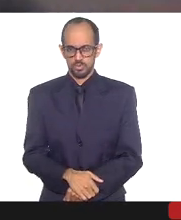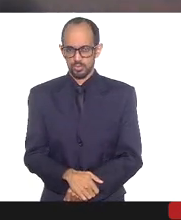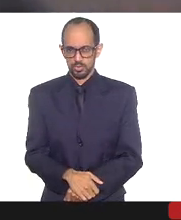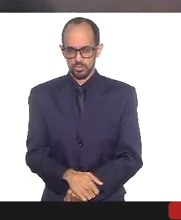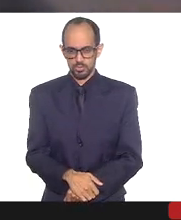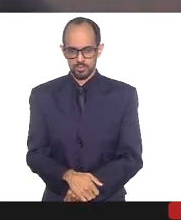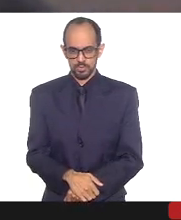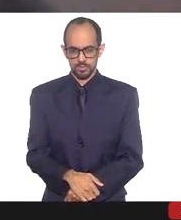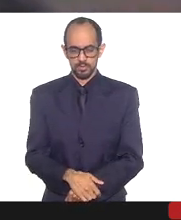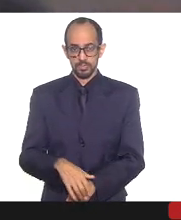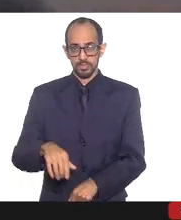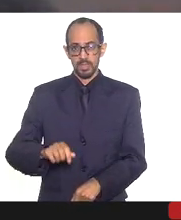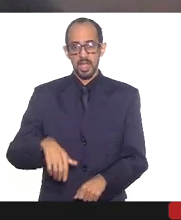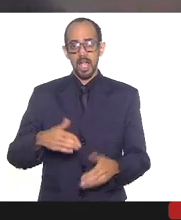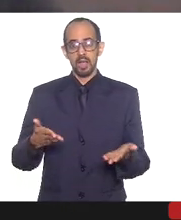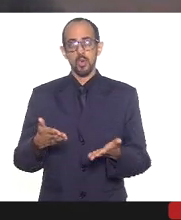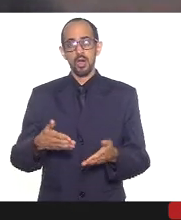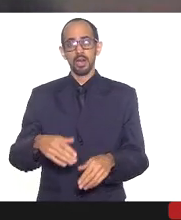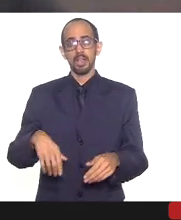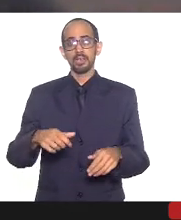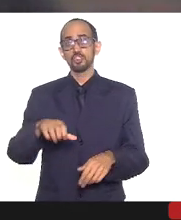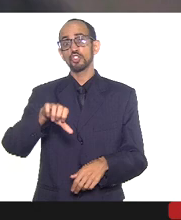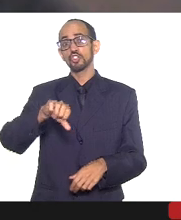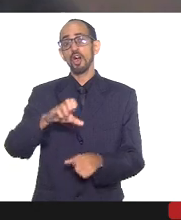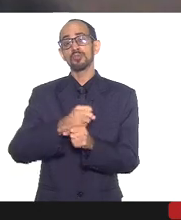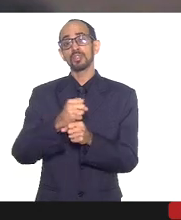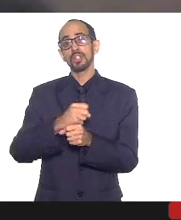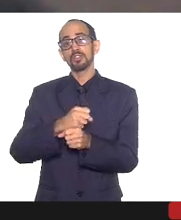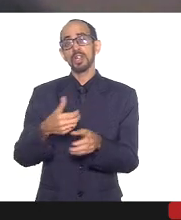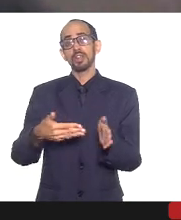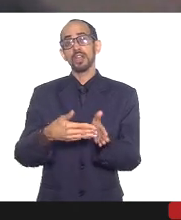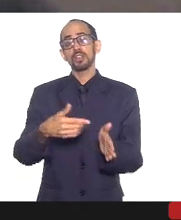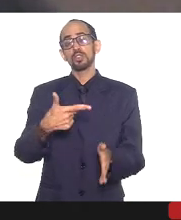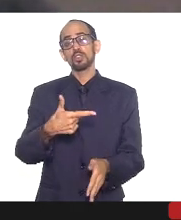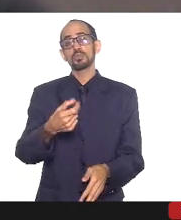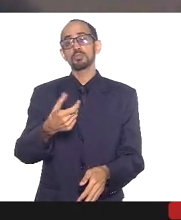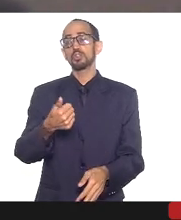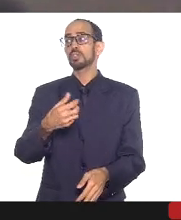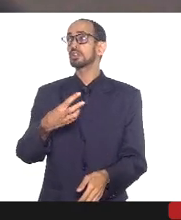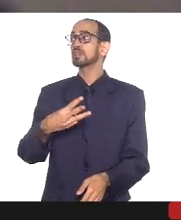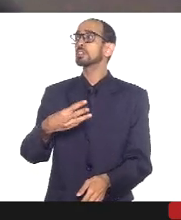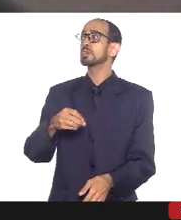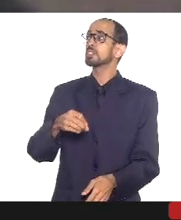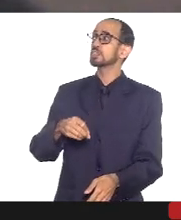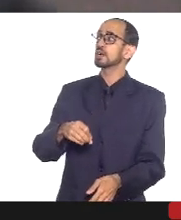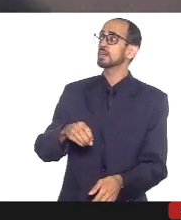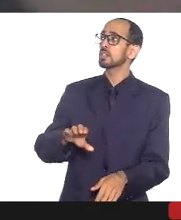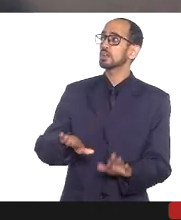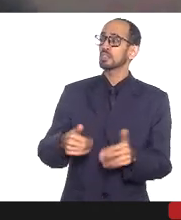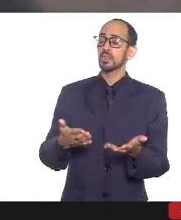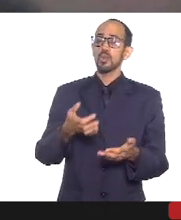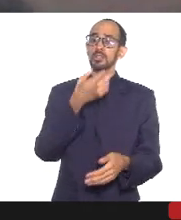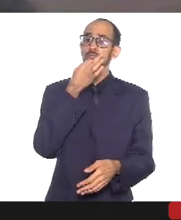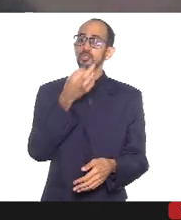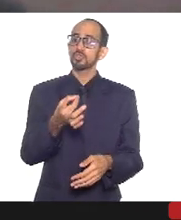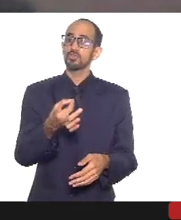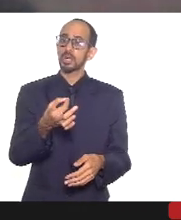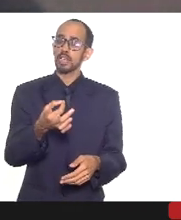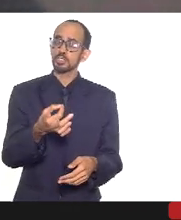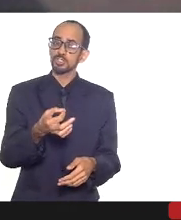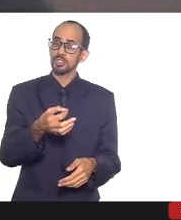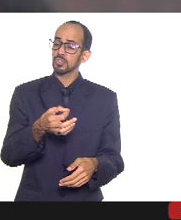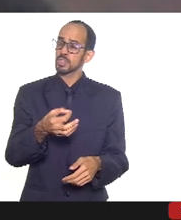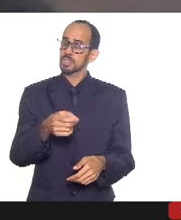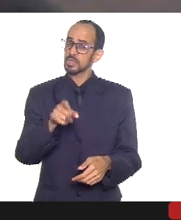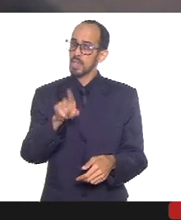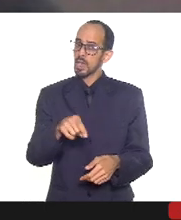de 9 anos até 2030. Né? Essas justificativas elas vêm sendo muito convenientes para não aumentar o nosso